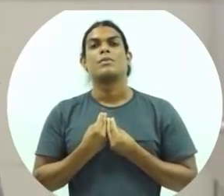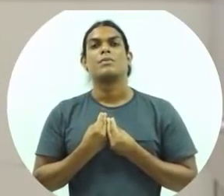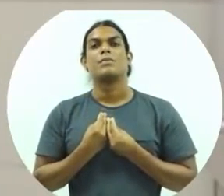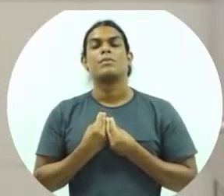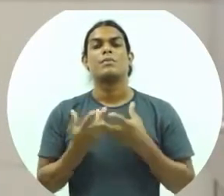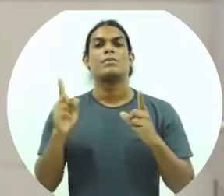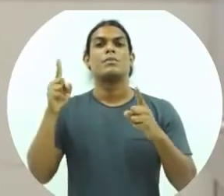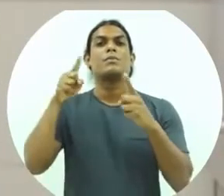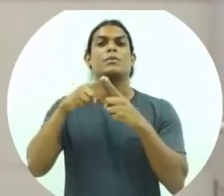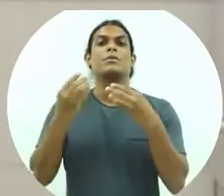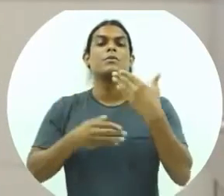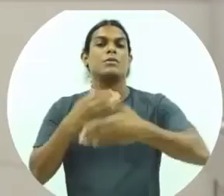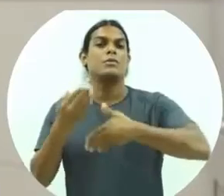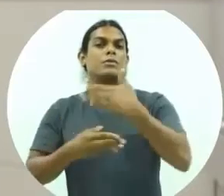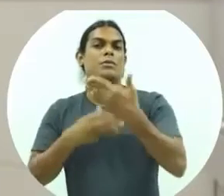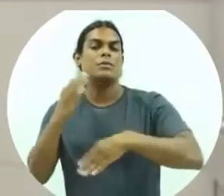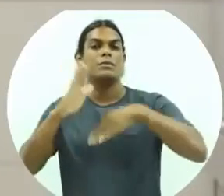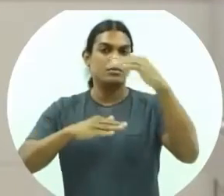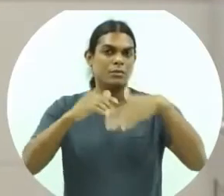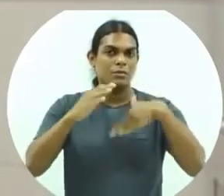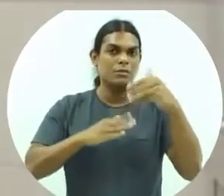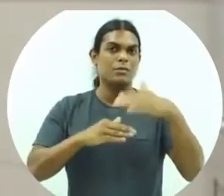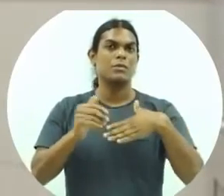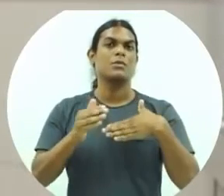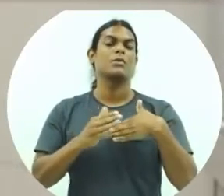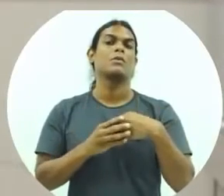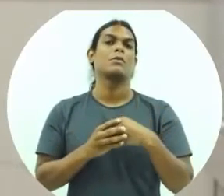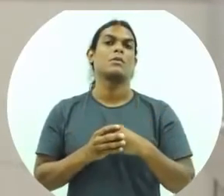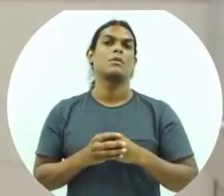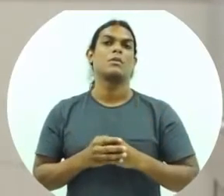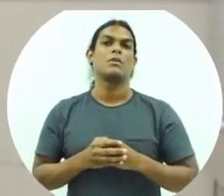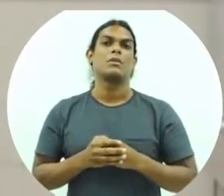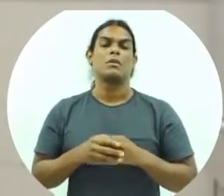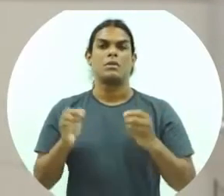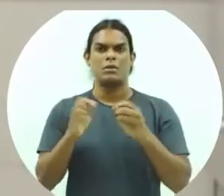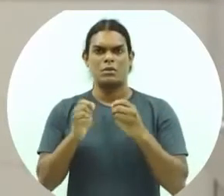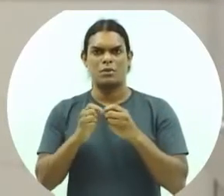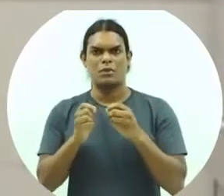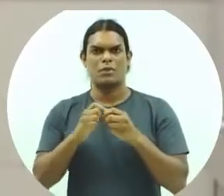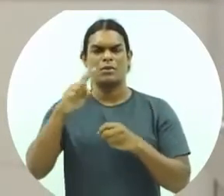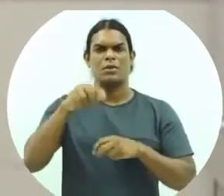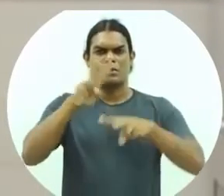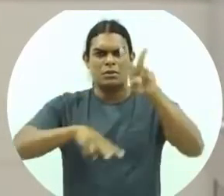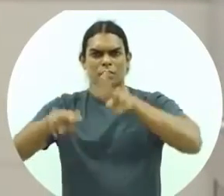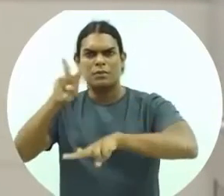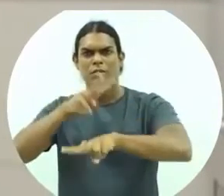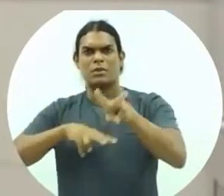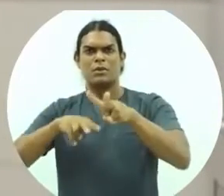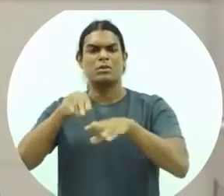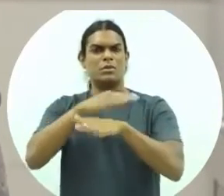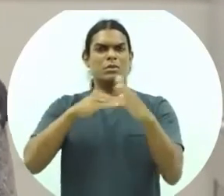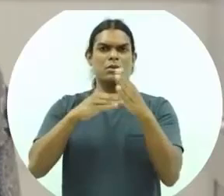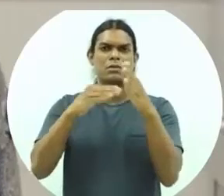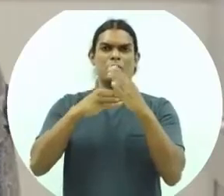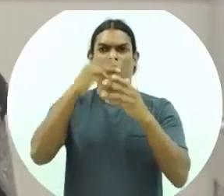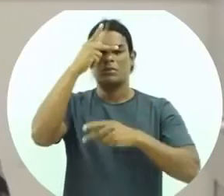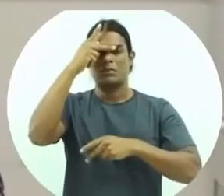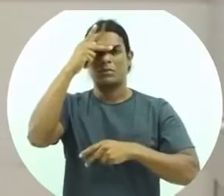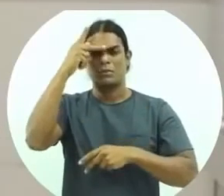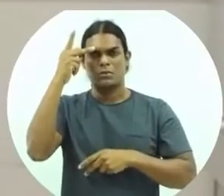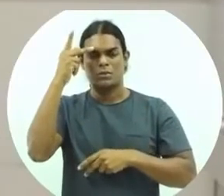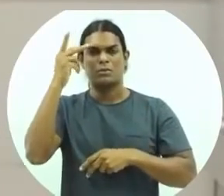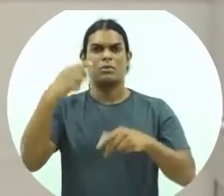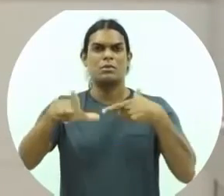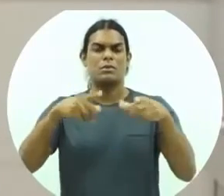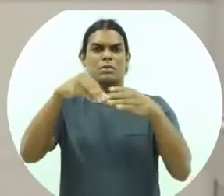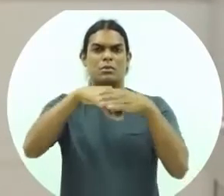desempenho humano quando tem por objetivo o desenvolvimento profissional. A partir do momento em que eu faço a avaliação de desempenho dos meus colaboradores,